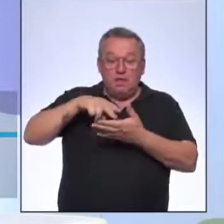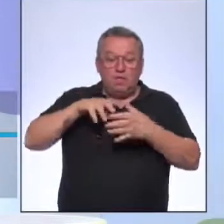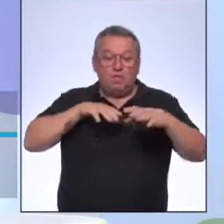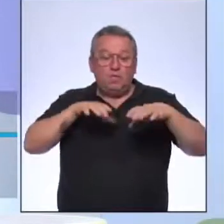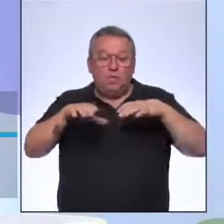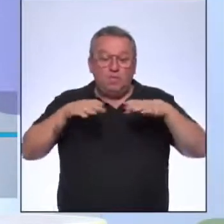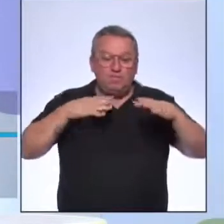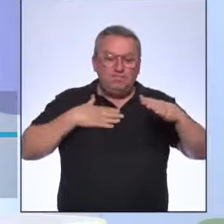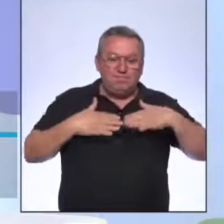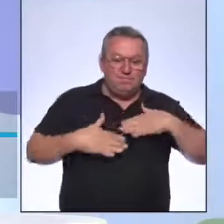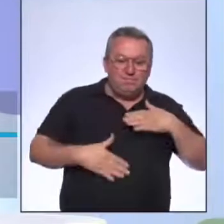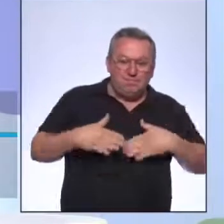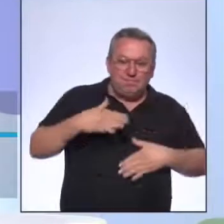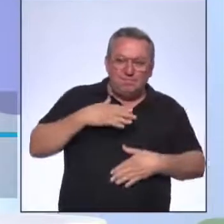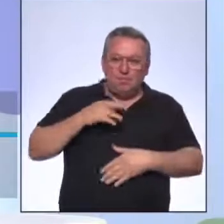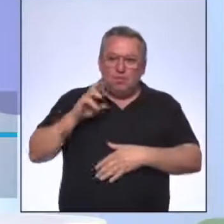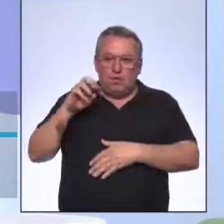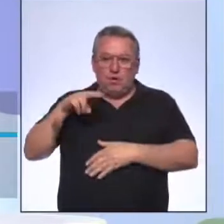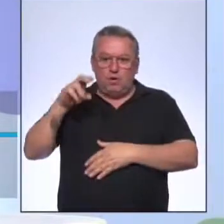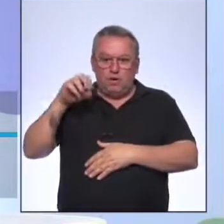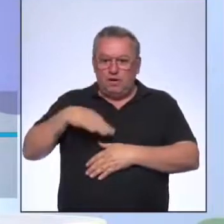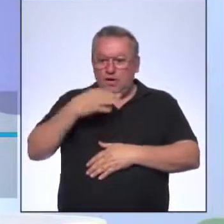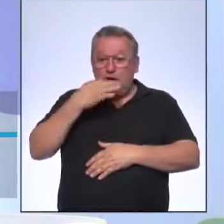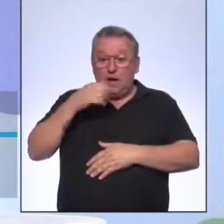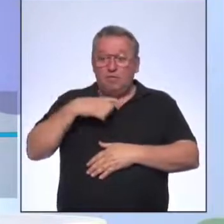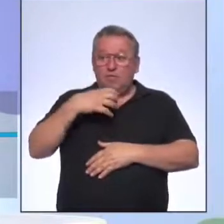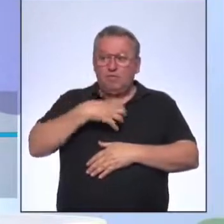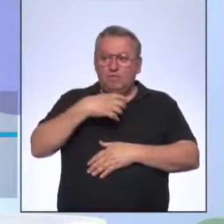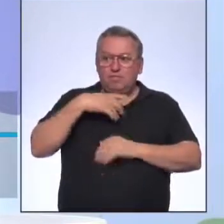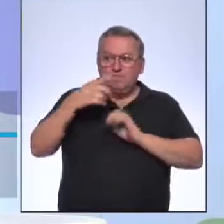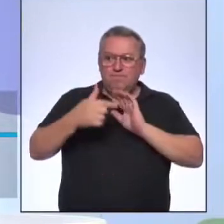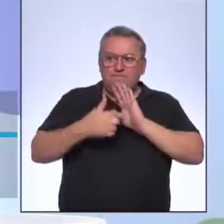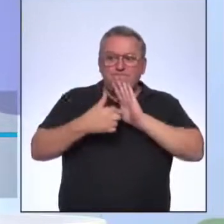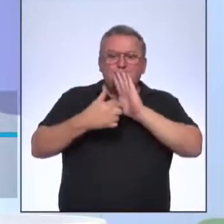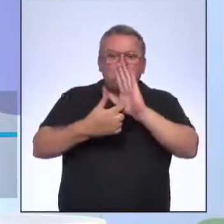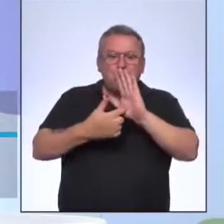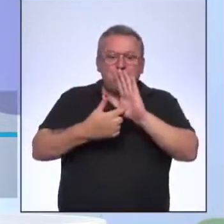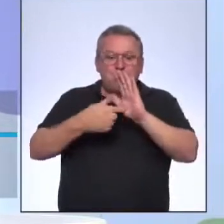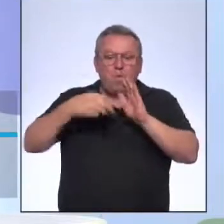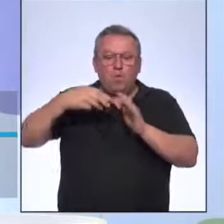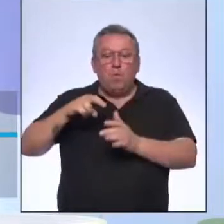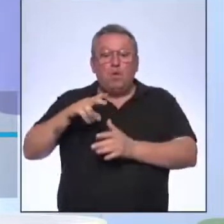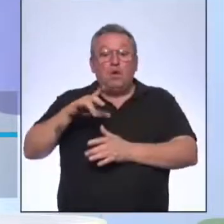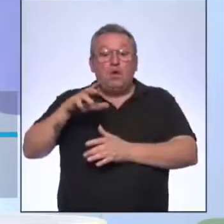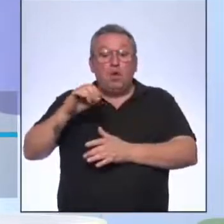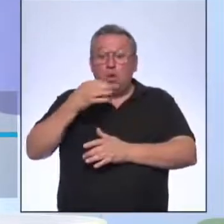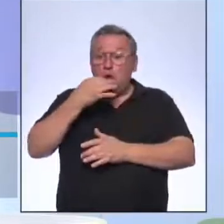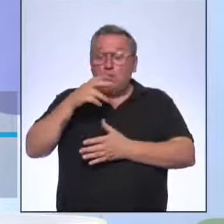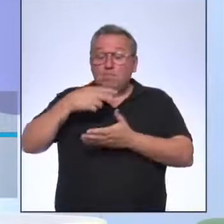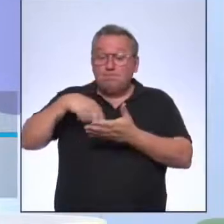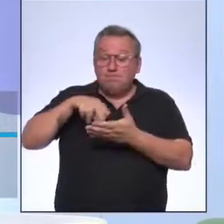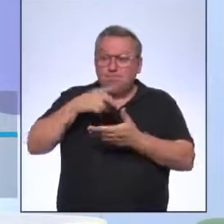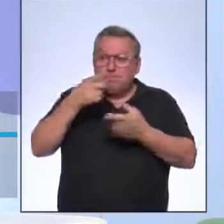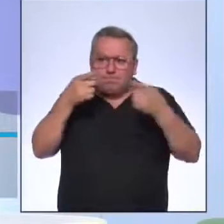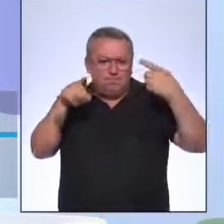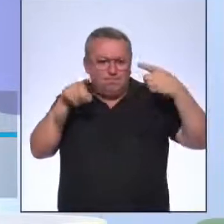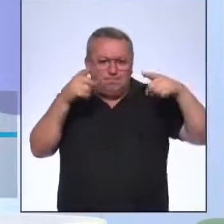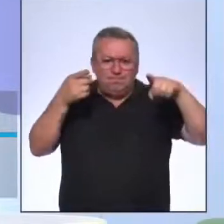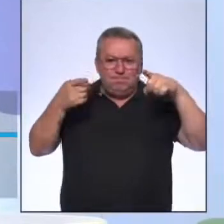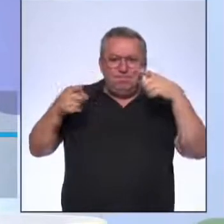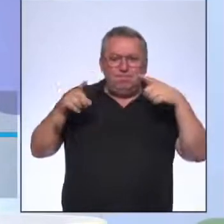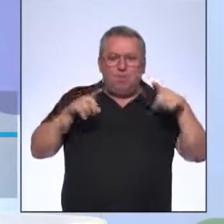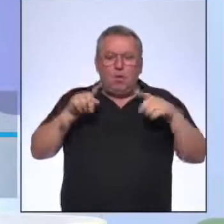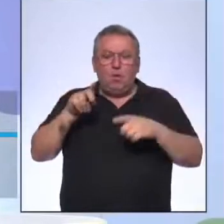o corpo. O Renan acha que é uma forma de se expressar. O Murilo acha que dança é uma música.